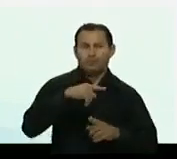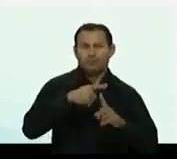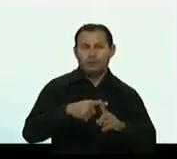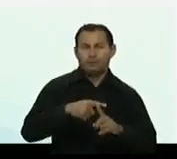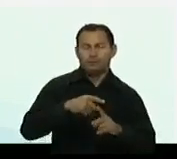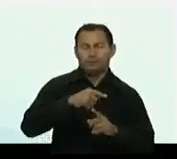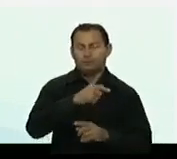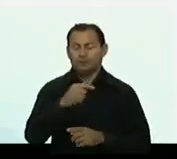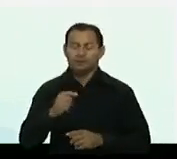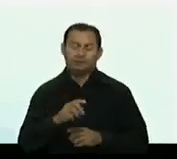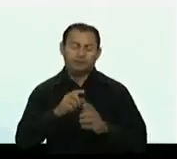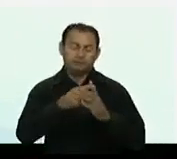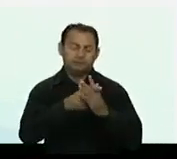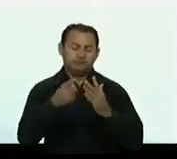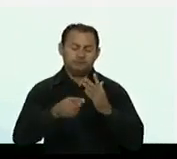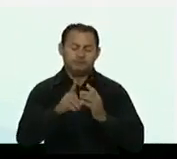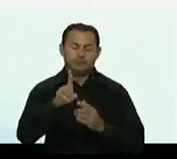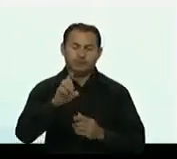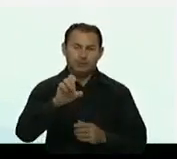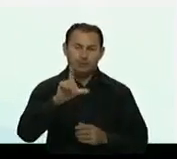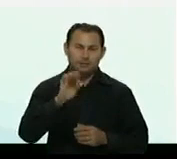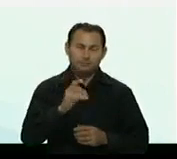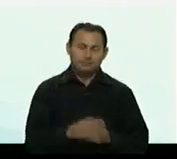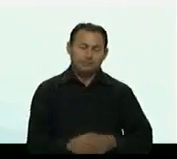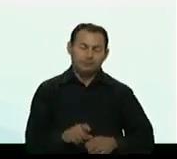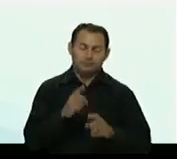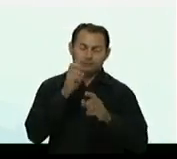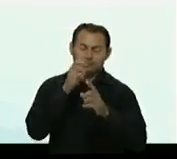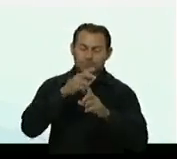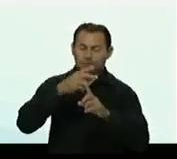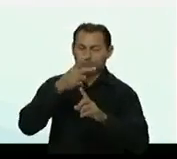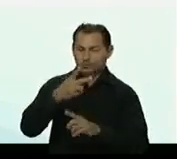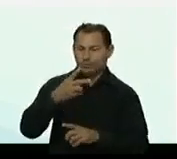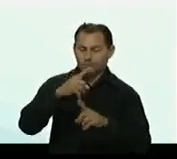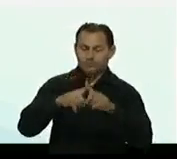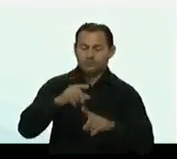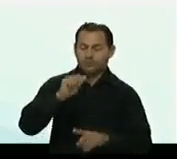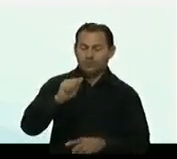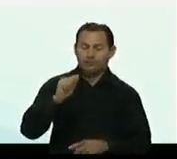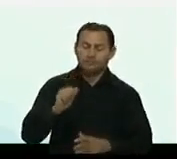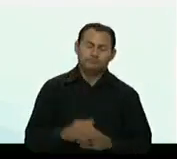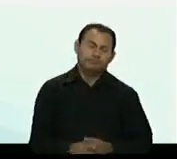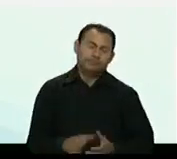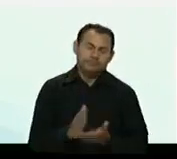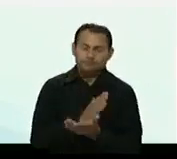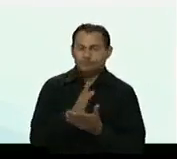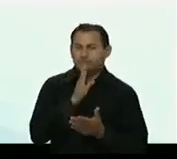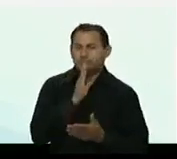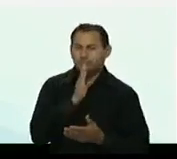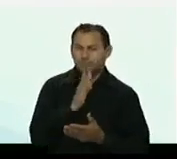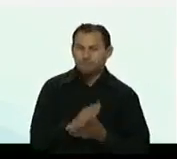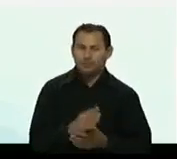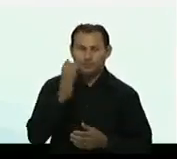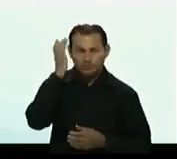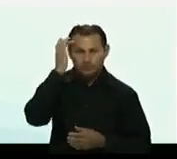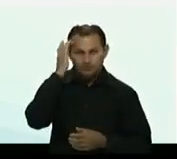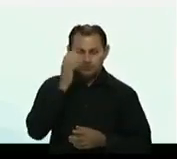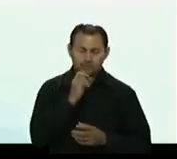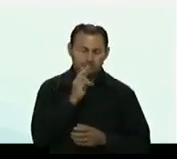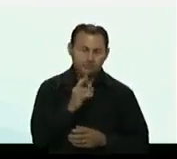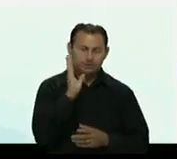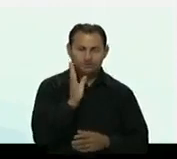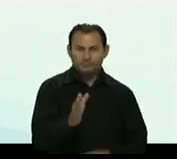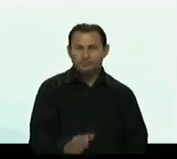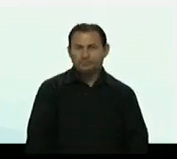ou menos raiz de delta sobre 2 vezes a. Alguns de vocês podem conhecer essa fórmula